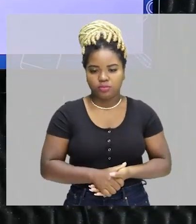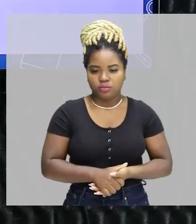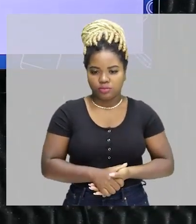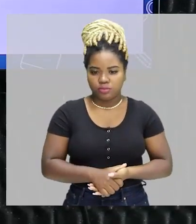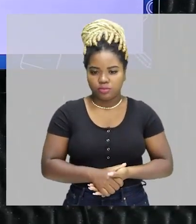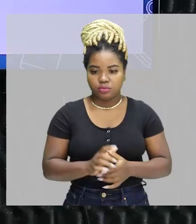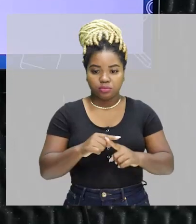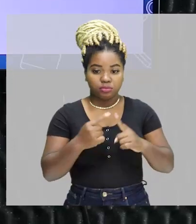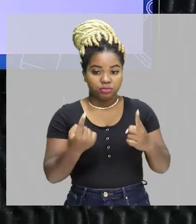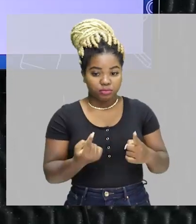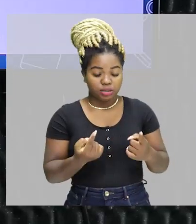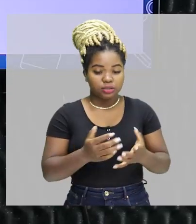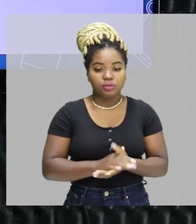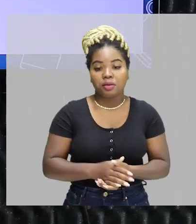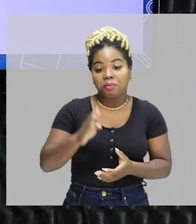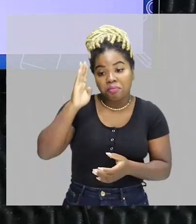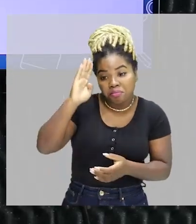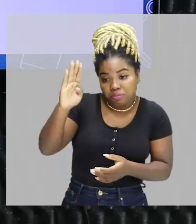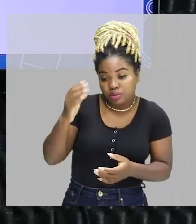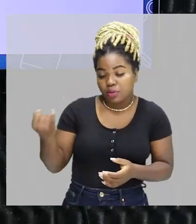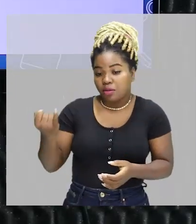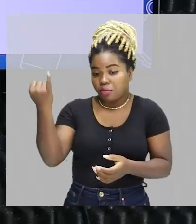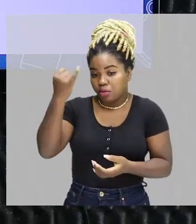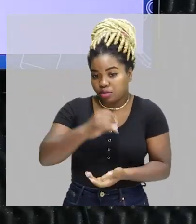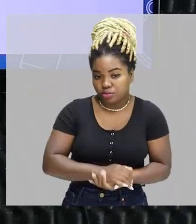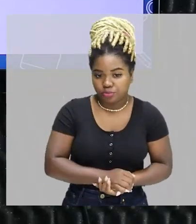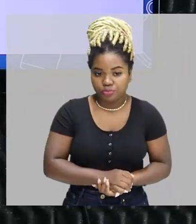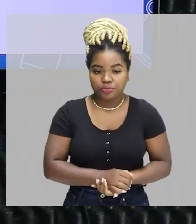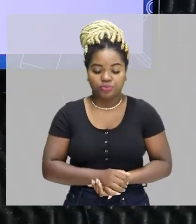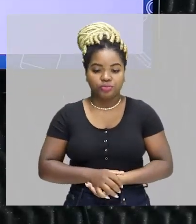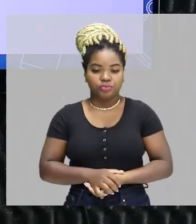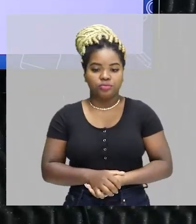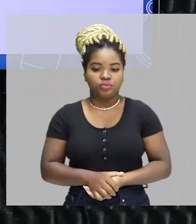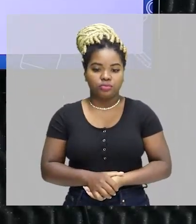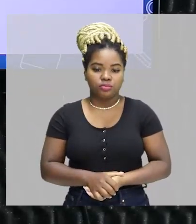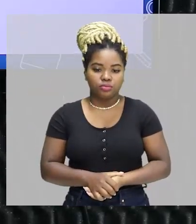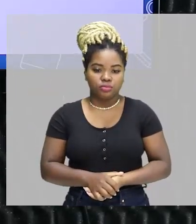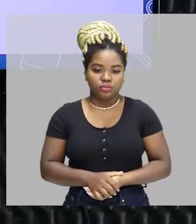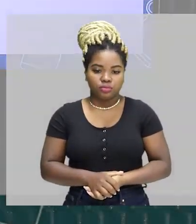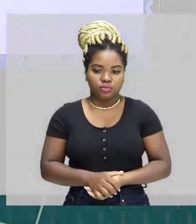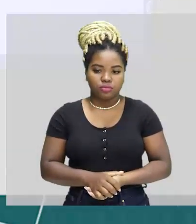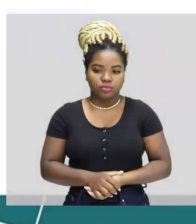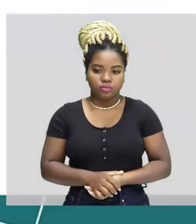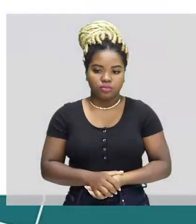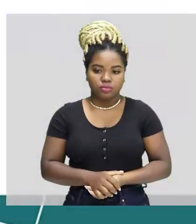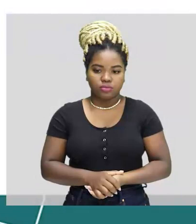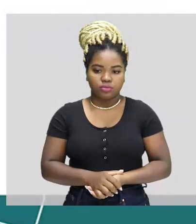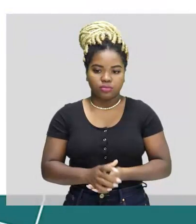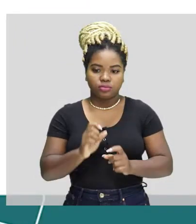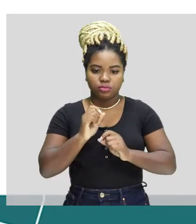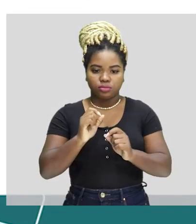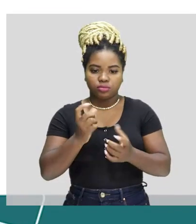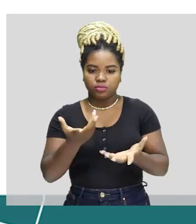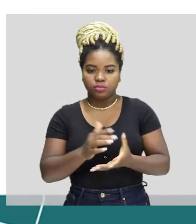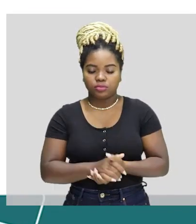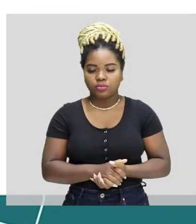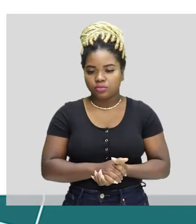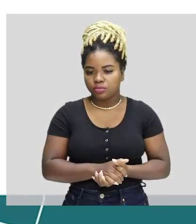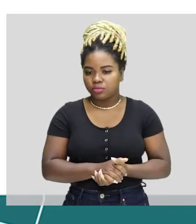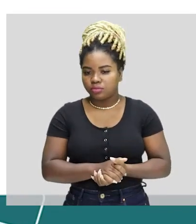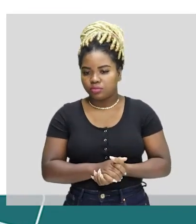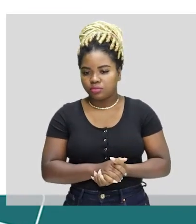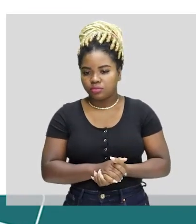muito fundamental. Olha só, quando nós pegamos uma determinada sugestão de filosofia, quando